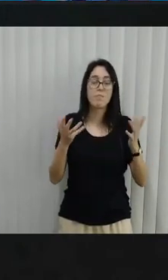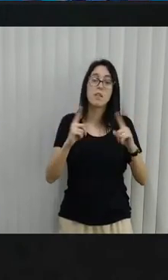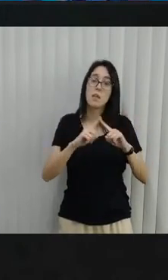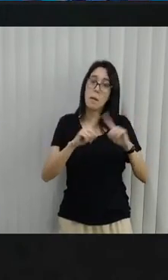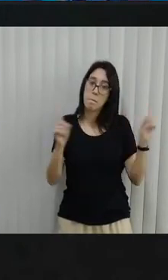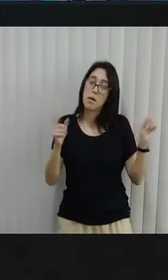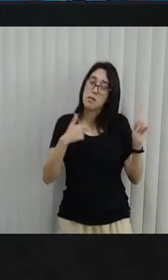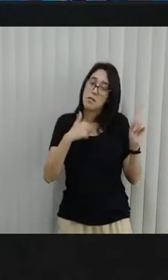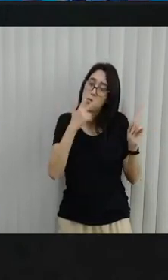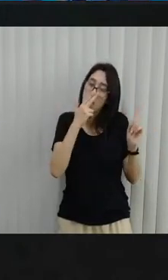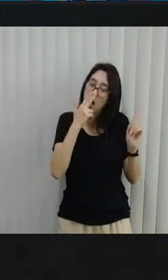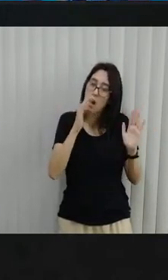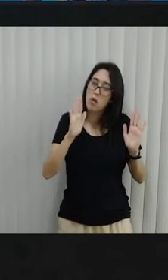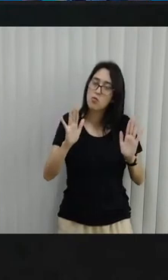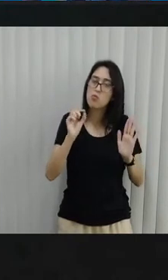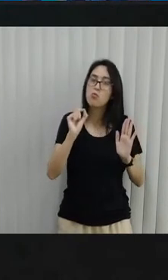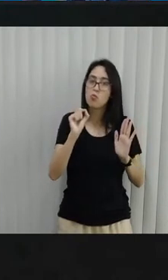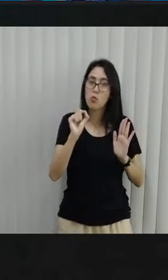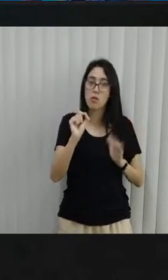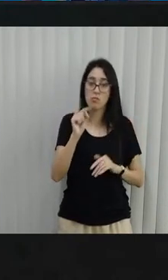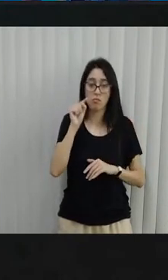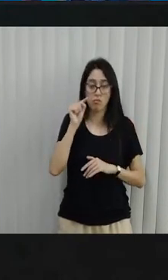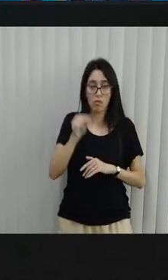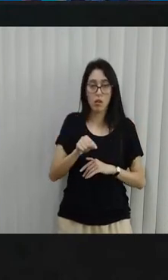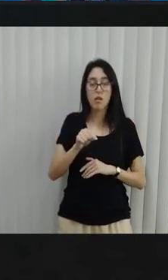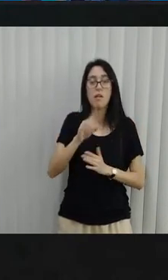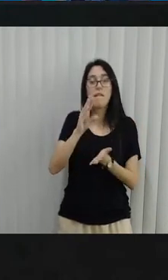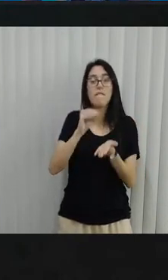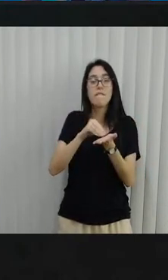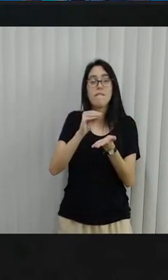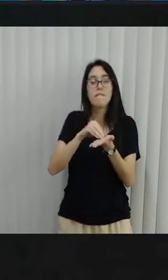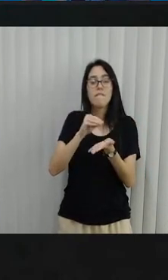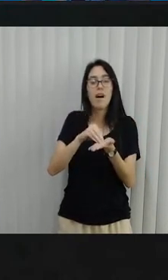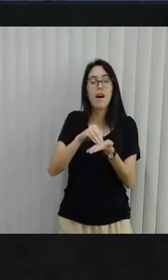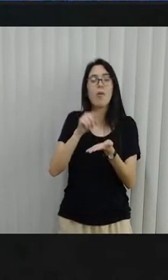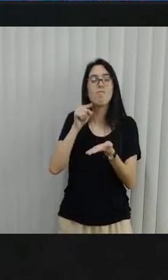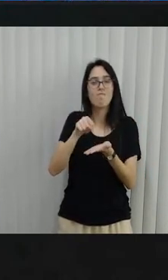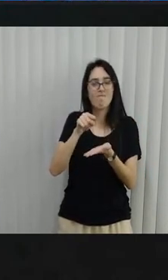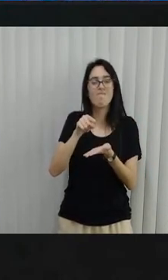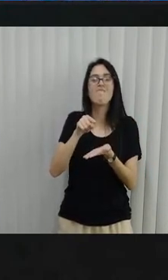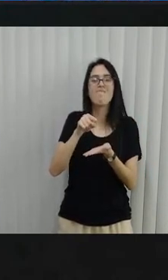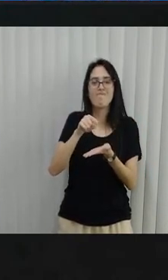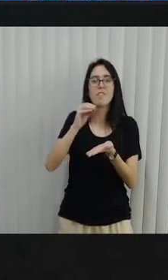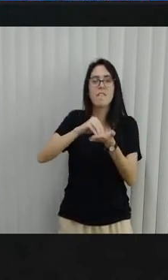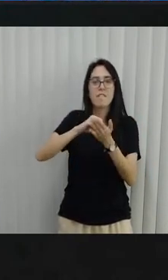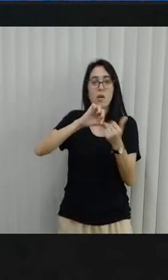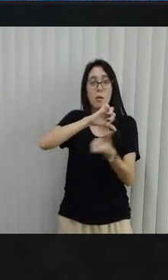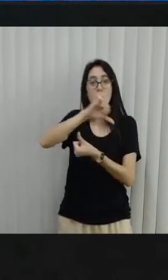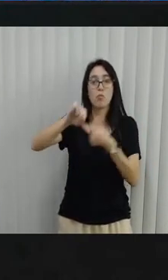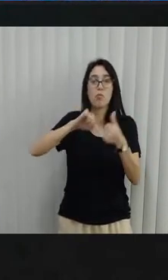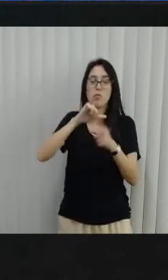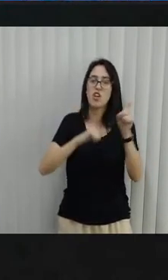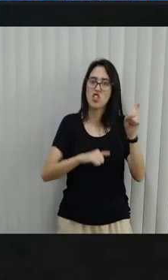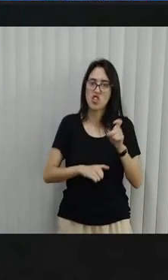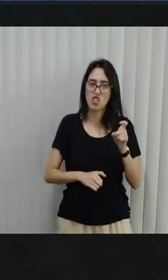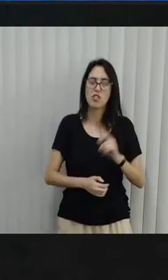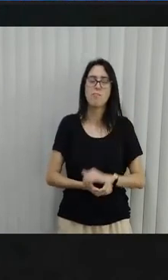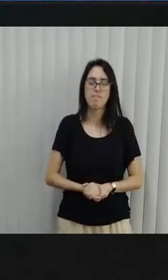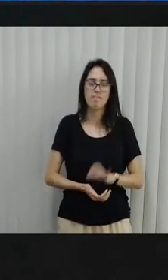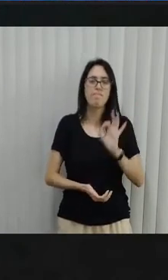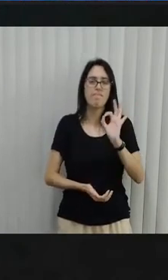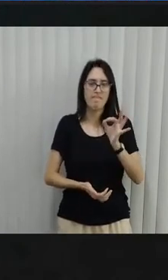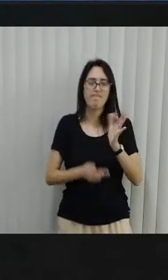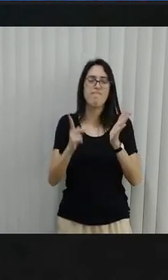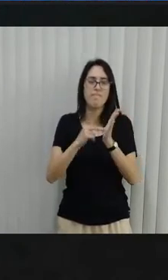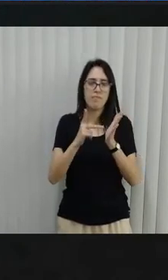eu chuto que esse vapar ali... Tá faltando isso daí, né? Exatamente. Pedir para mudar o X de novo. Isso,